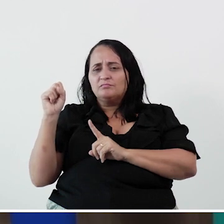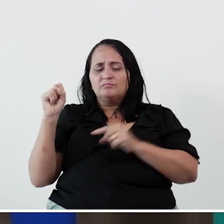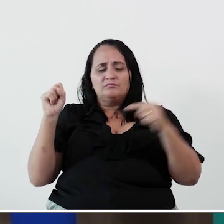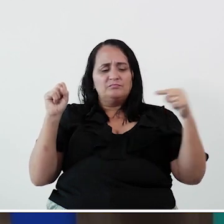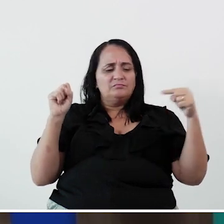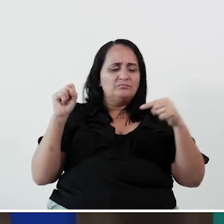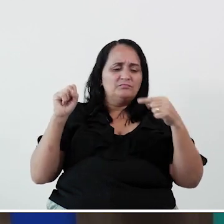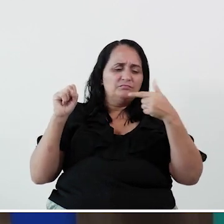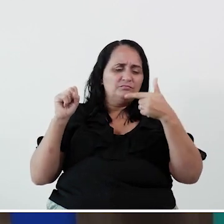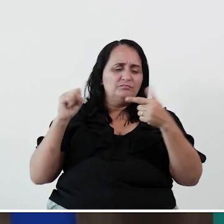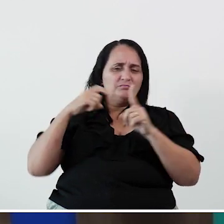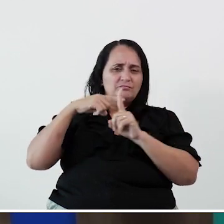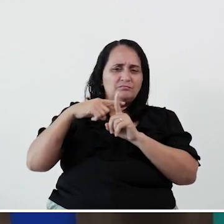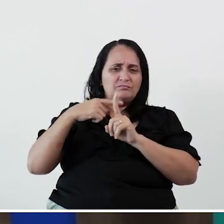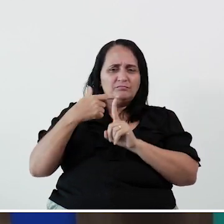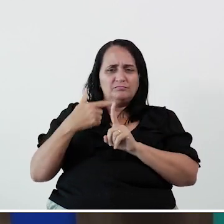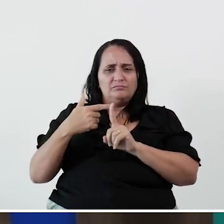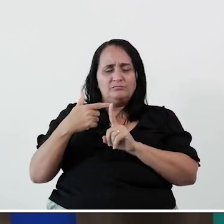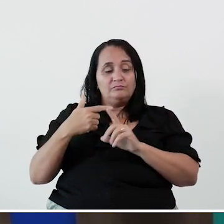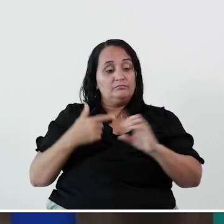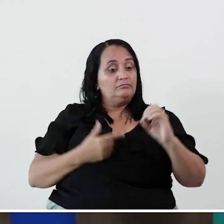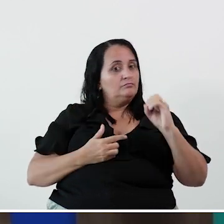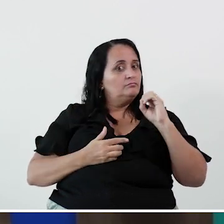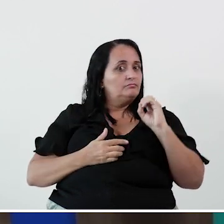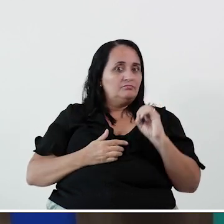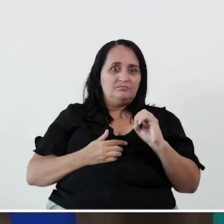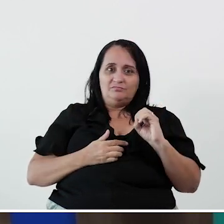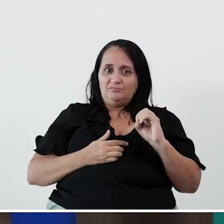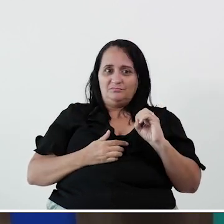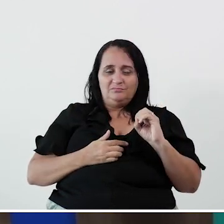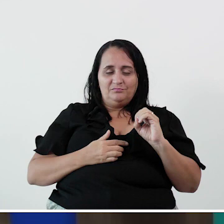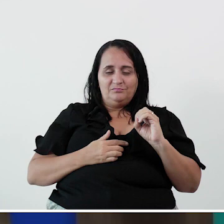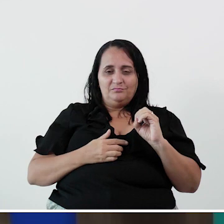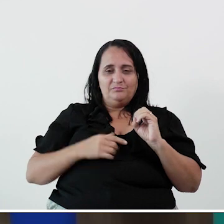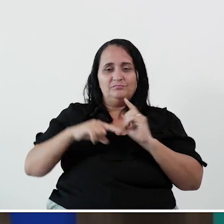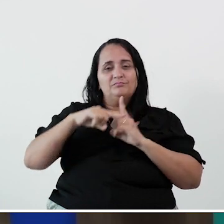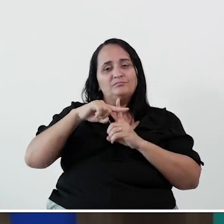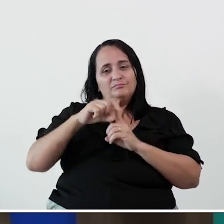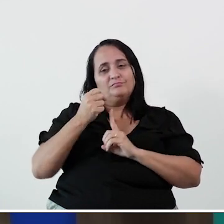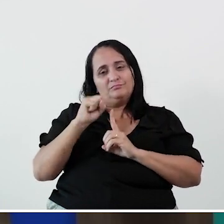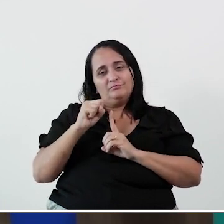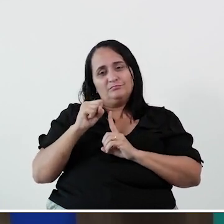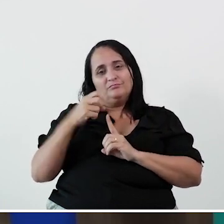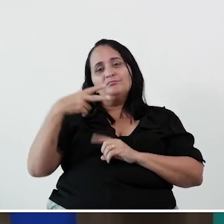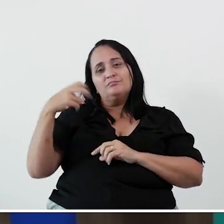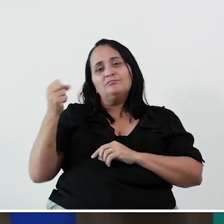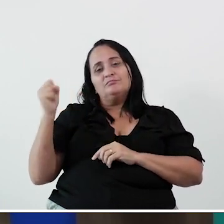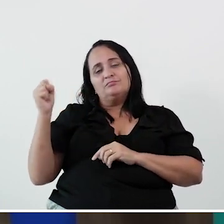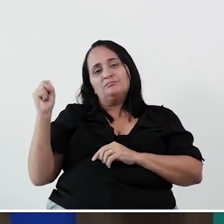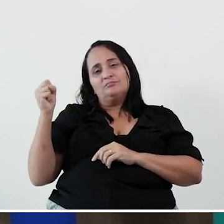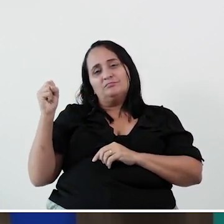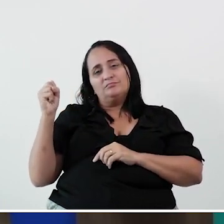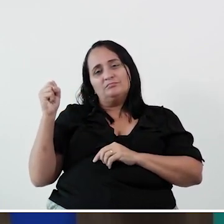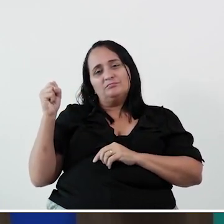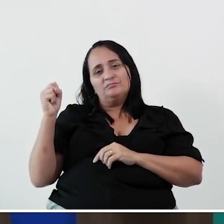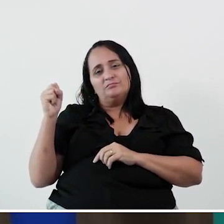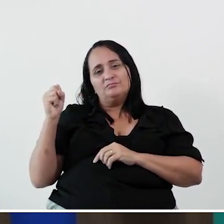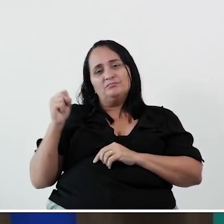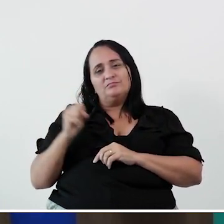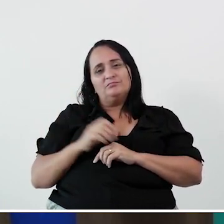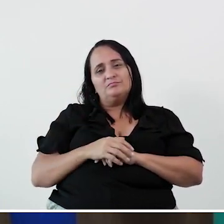2 mais 2, 0. Mais 8. 0 mais 8 é 8.